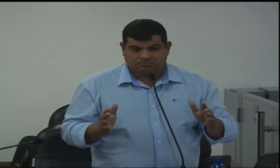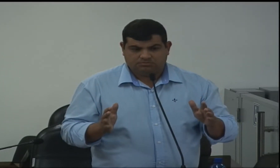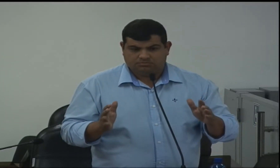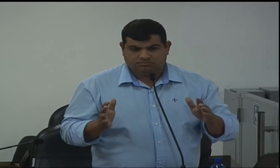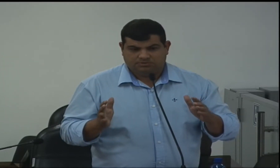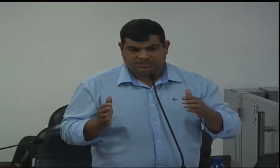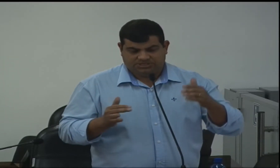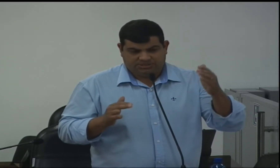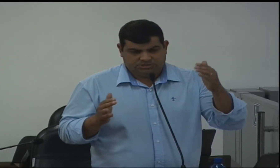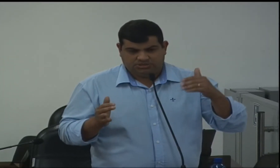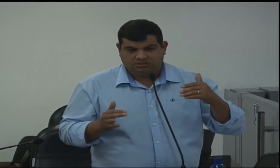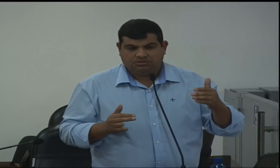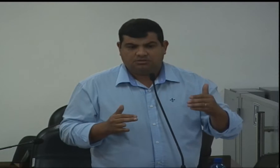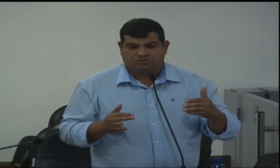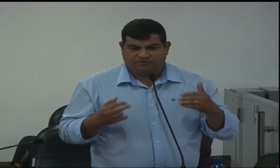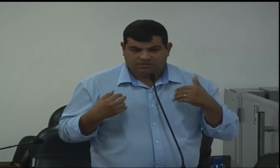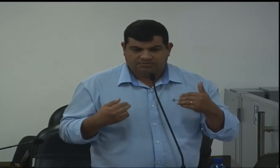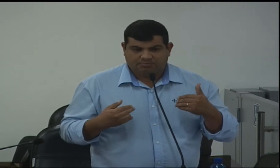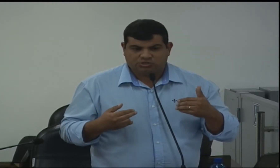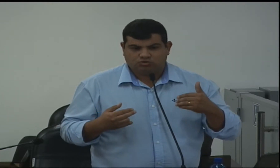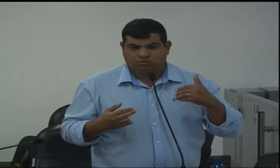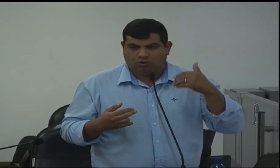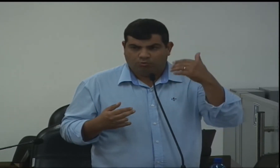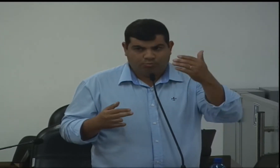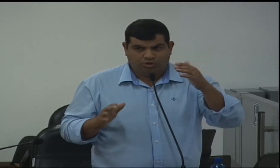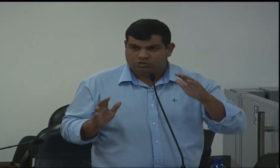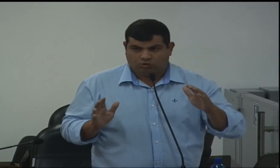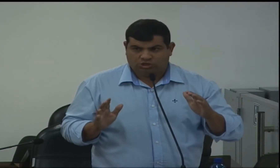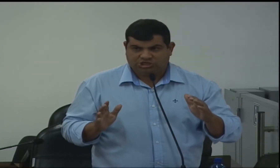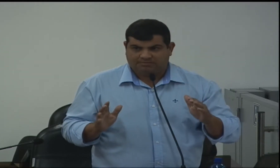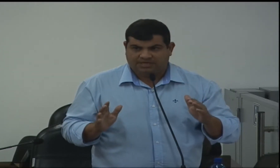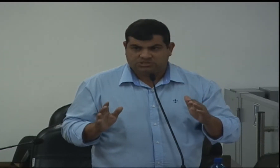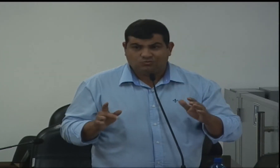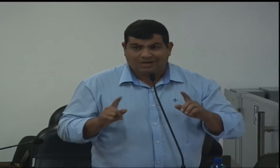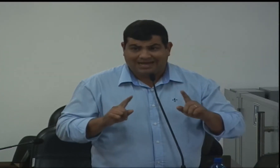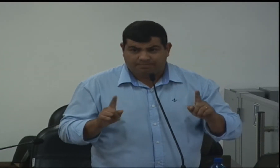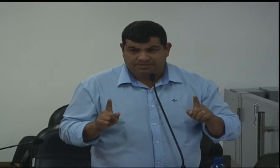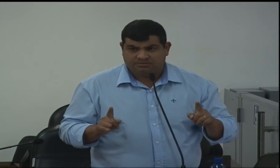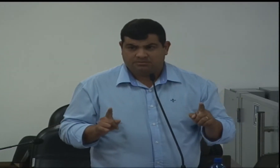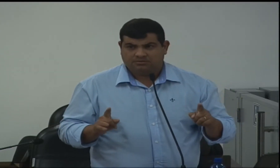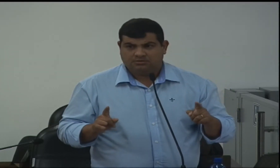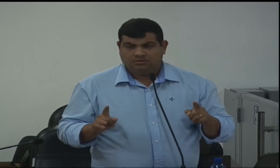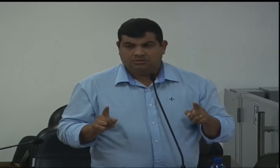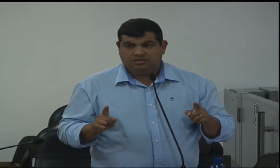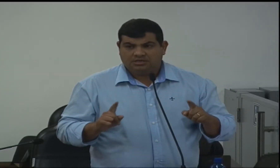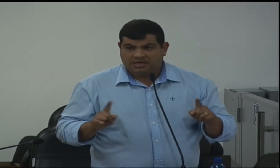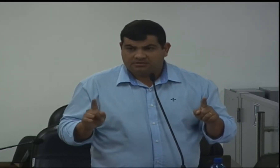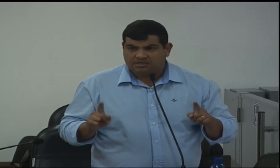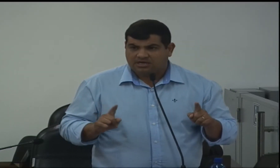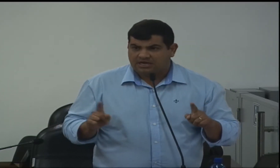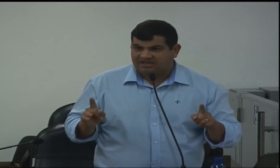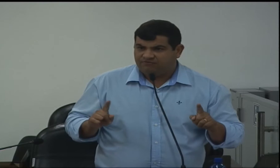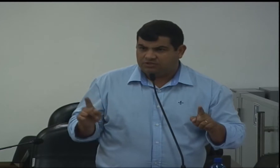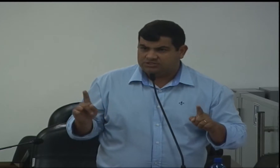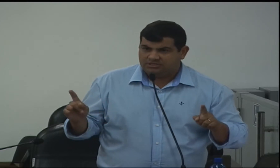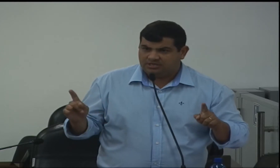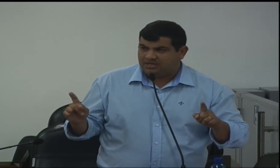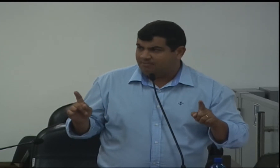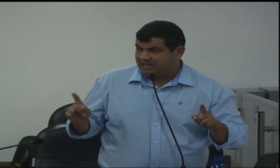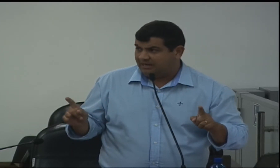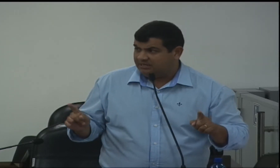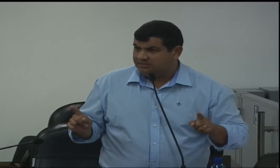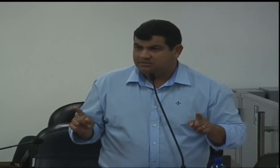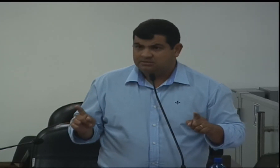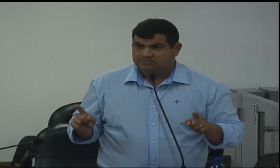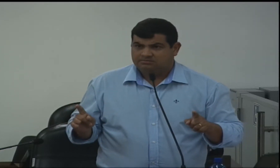da gente, estou falando da minha pessoa, opor ideologicamente, não cabe. Ninguém tem que calar a voz de ninguém